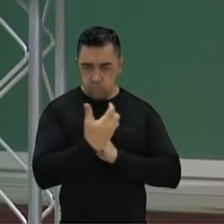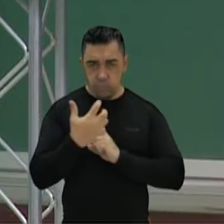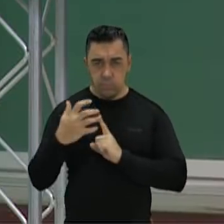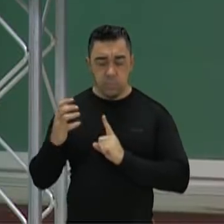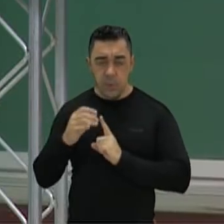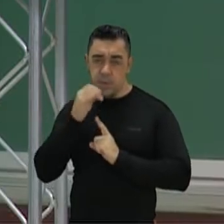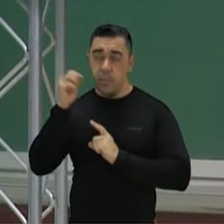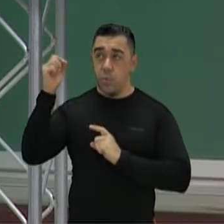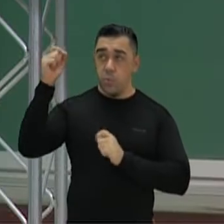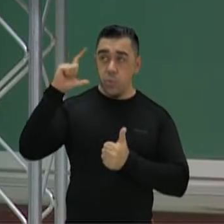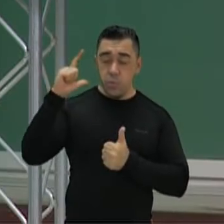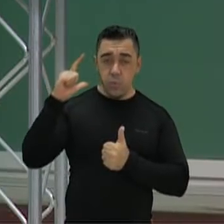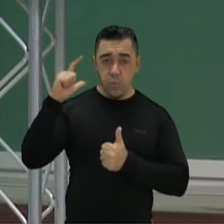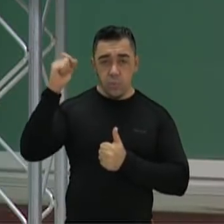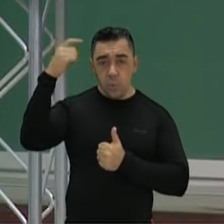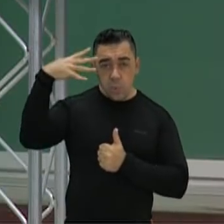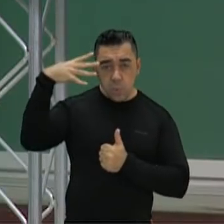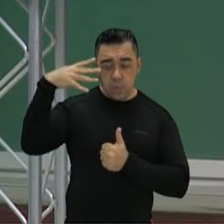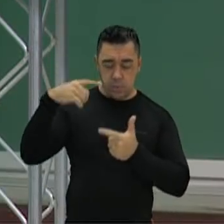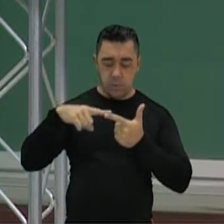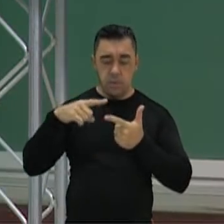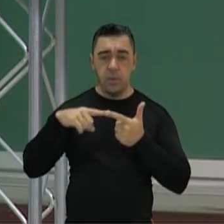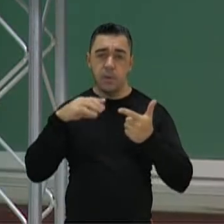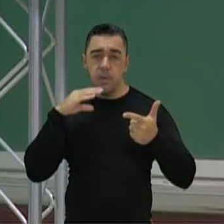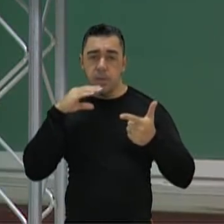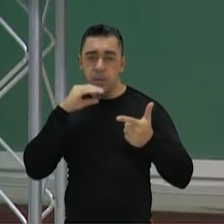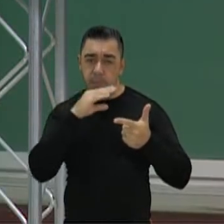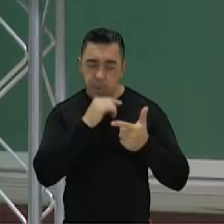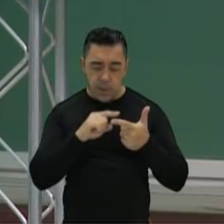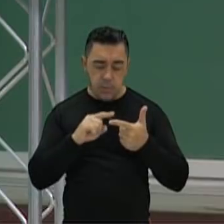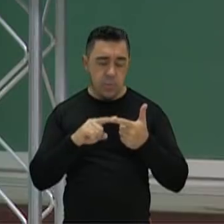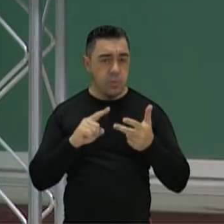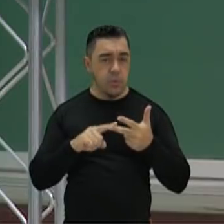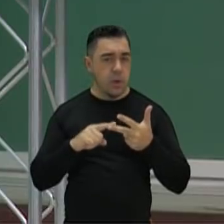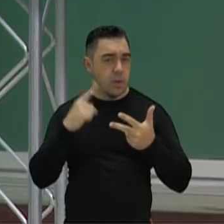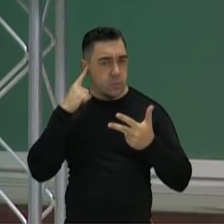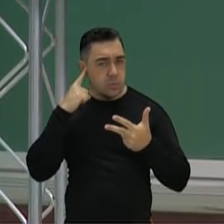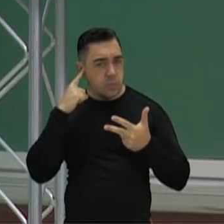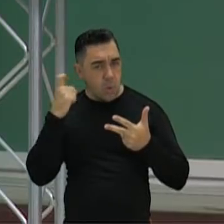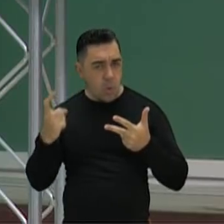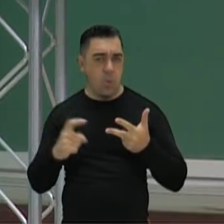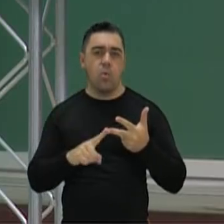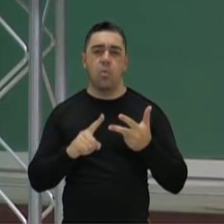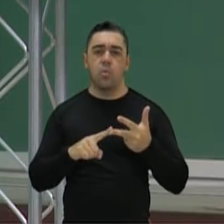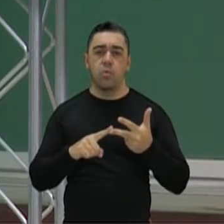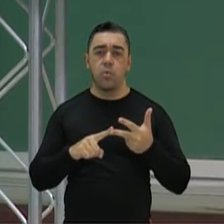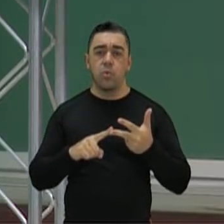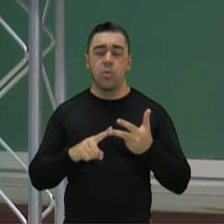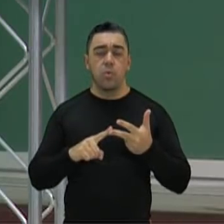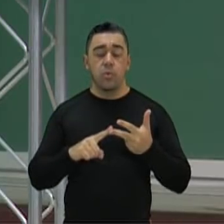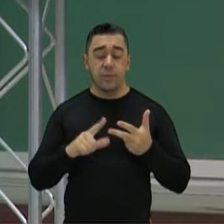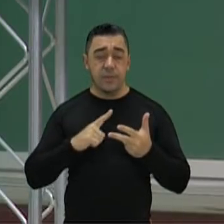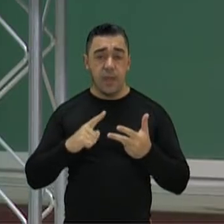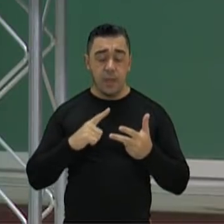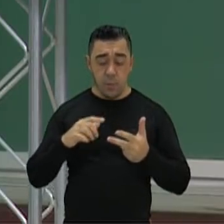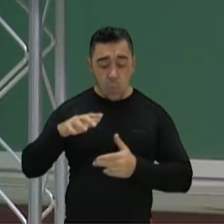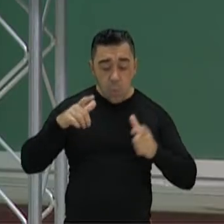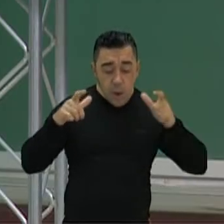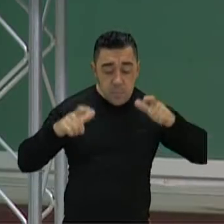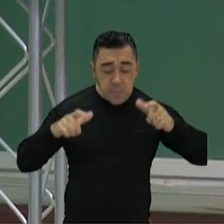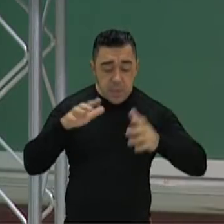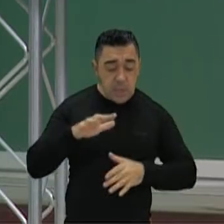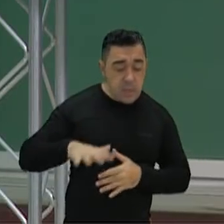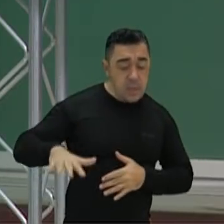A luminosidade, a temperatura, os sons. Todo e qualquer ser vivo vai reagir a